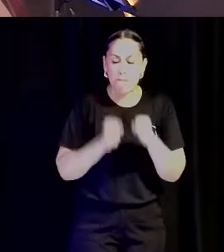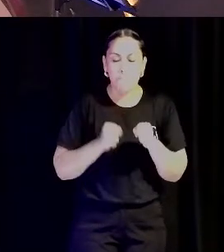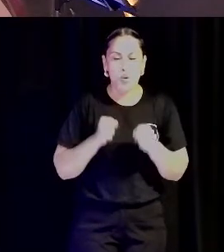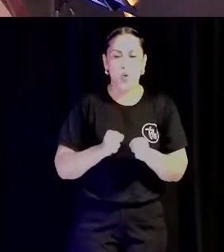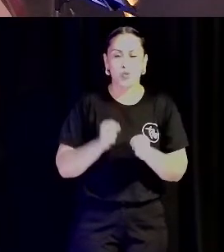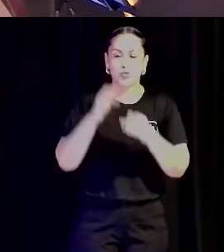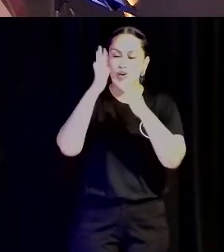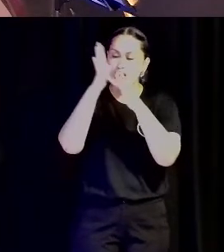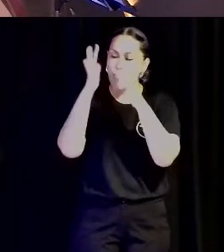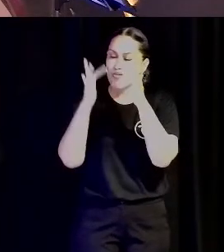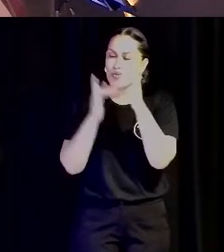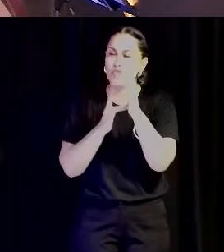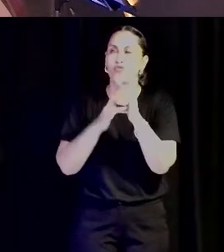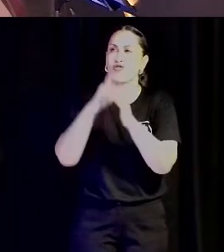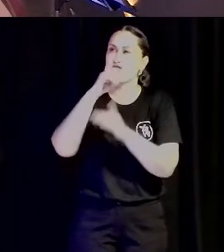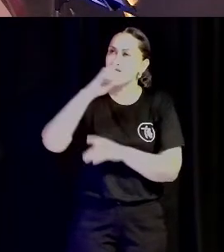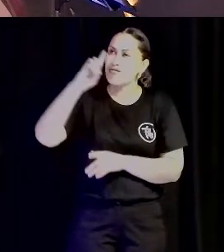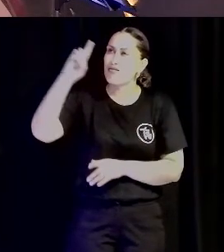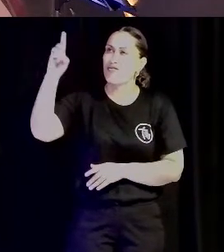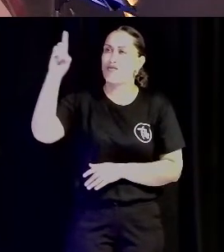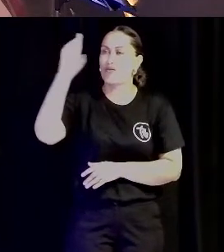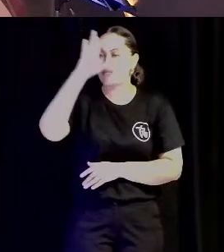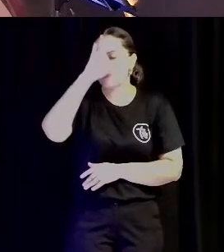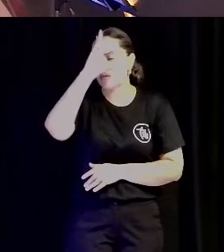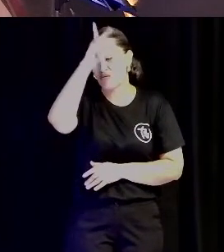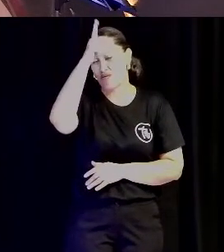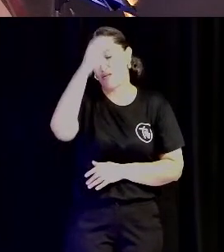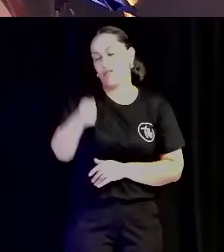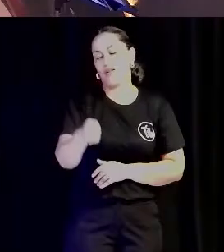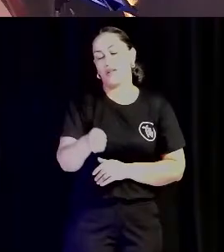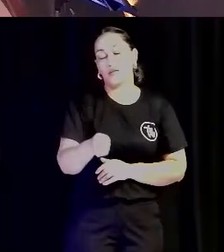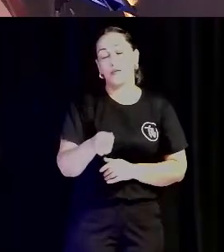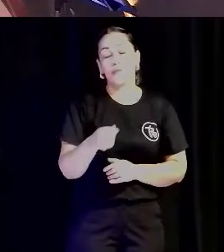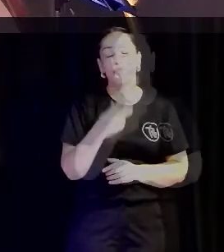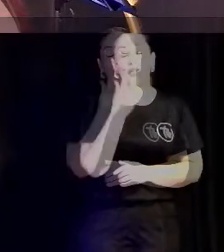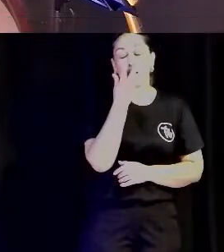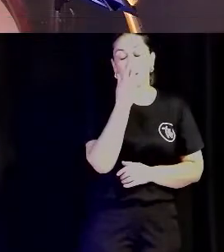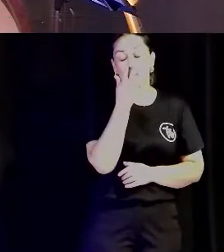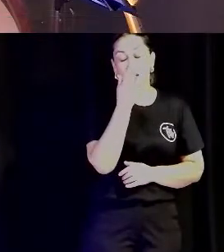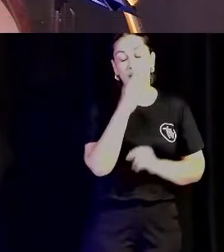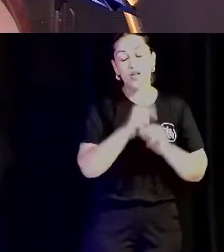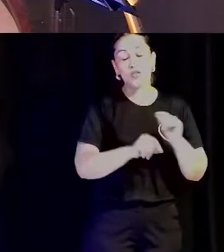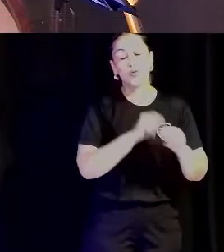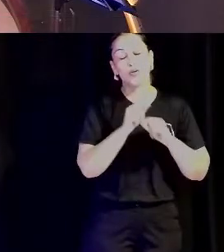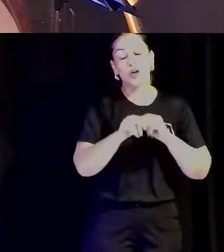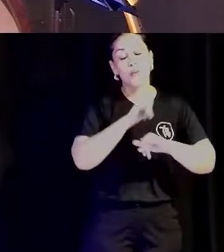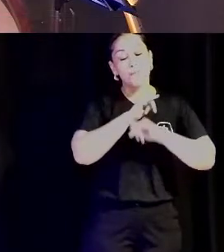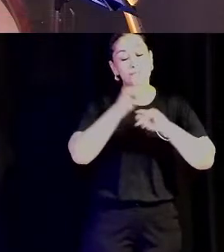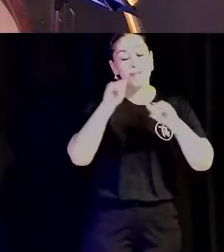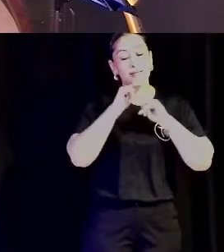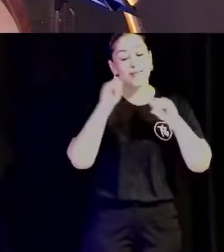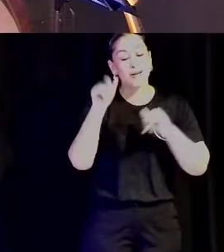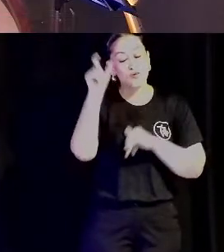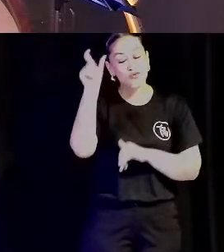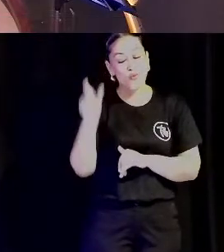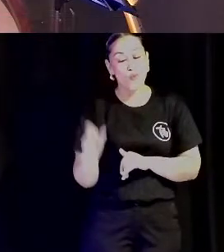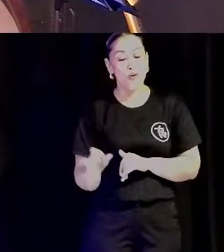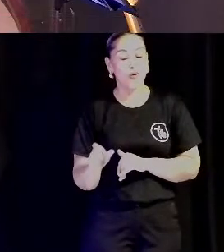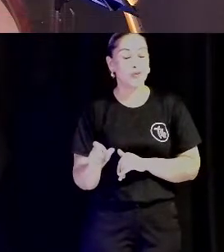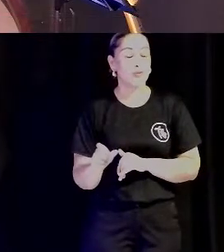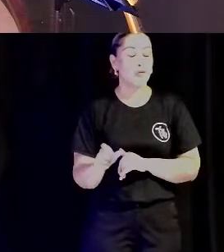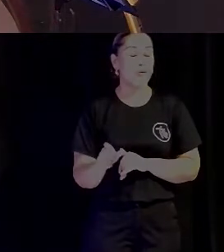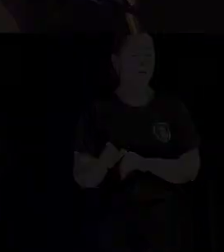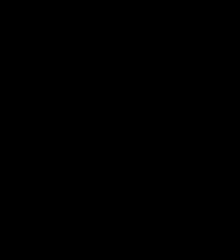E parece ser, em muitos momentos, uma declaração de alguém dizendo: eu posso fazer